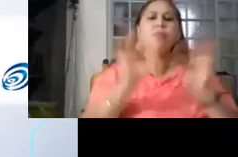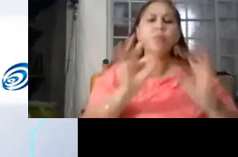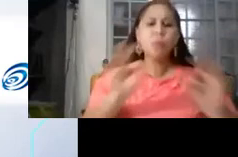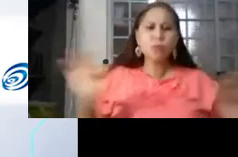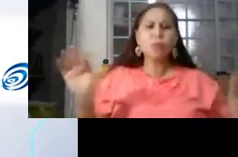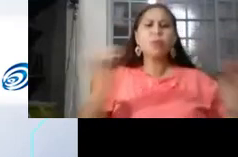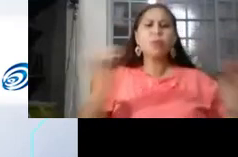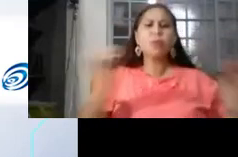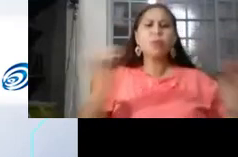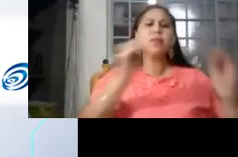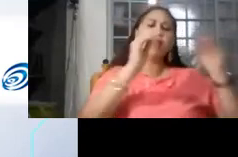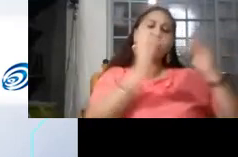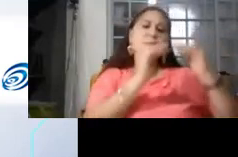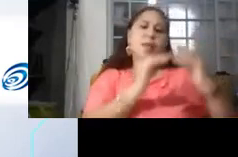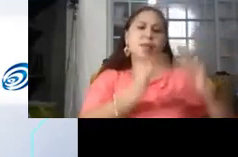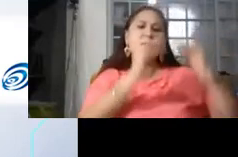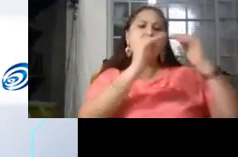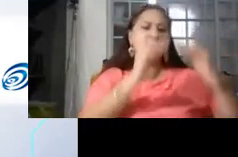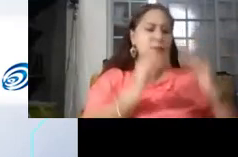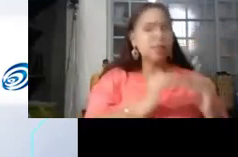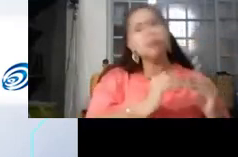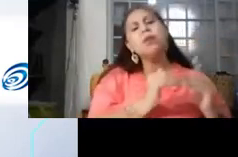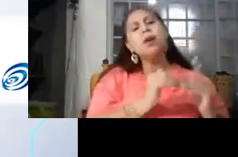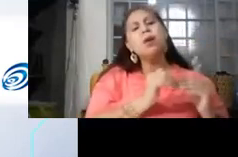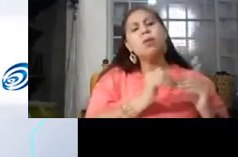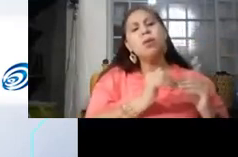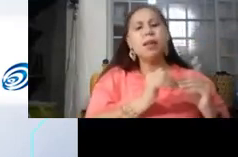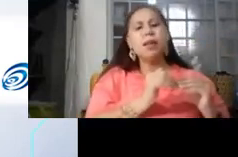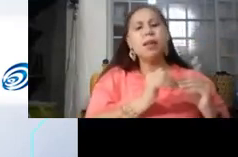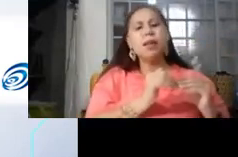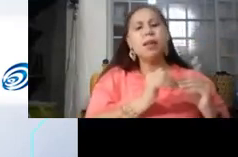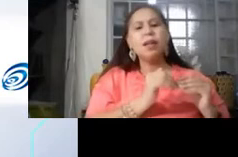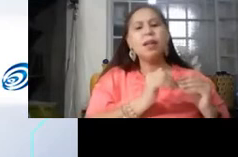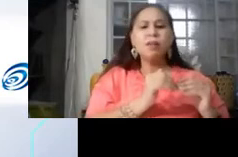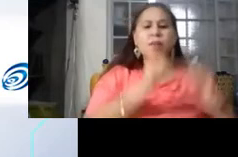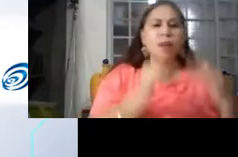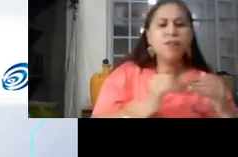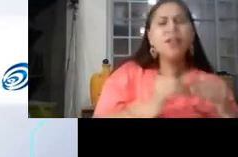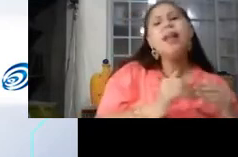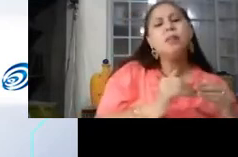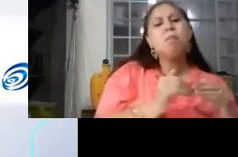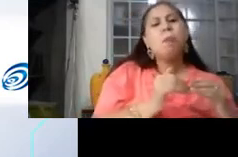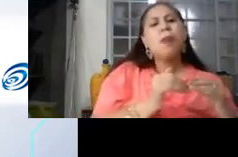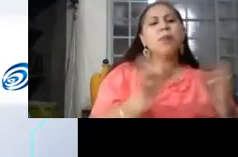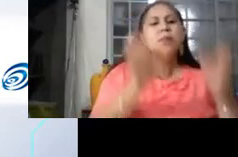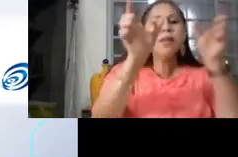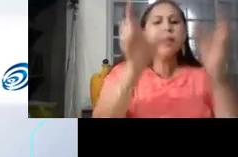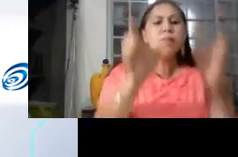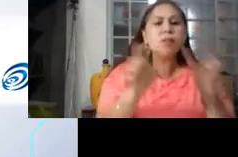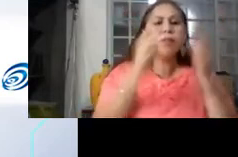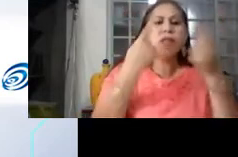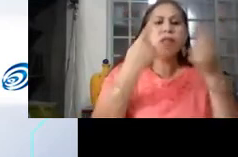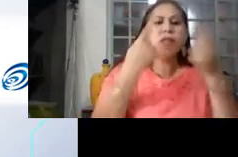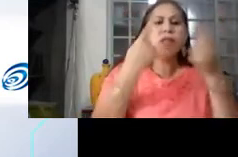essas construções exatamente correlacionando com a língua falada. Por isso que nos